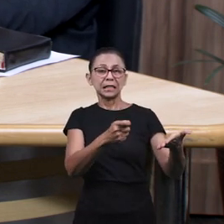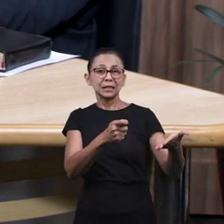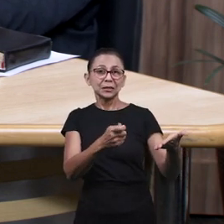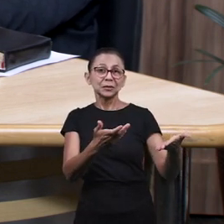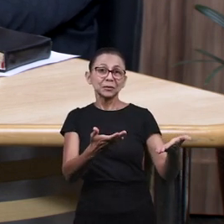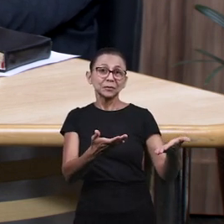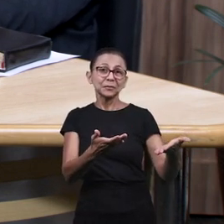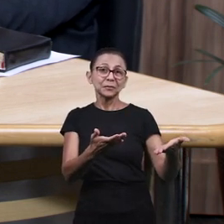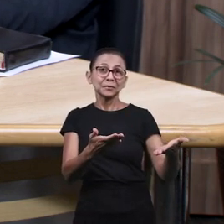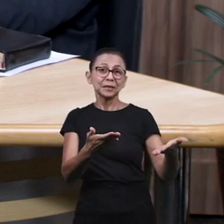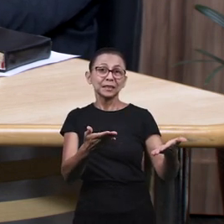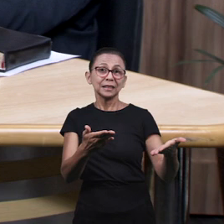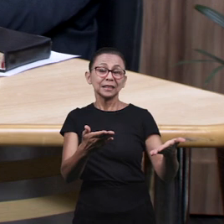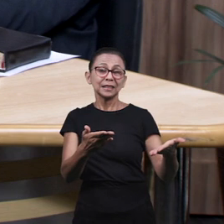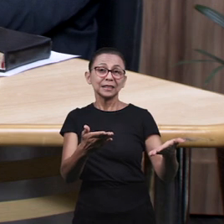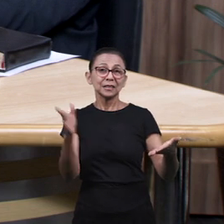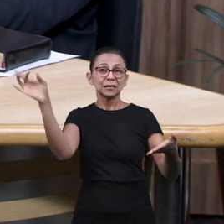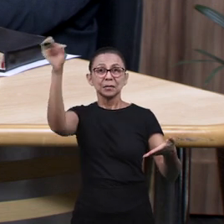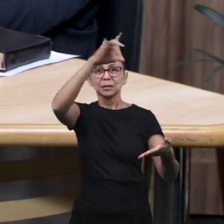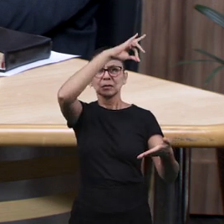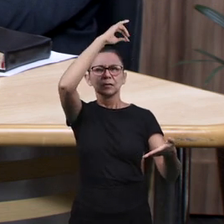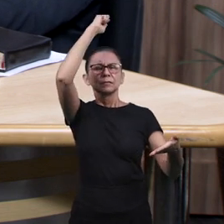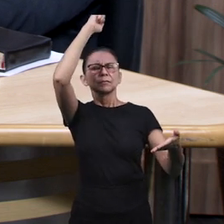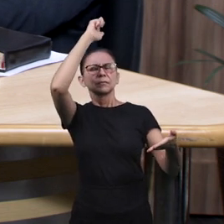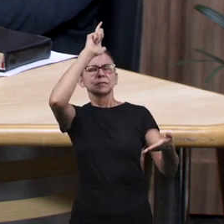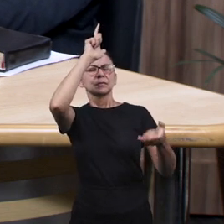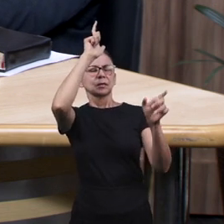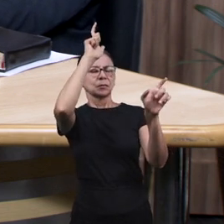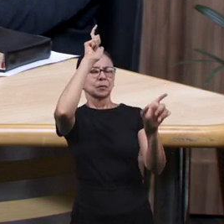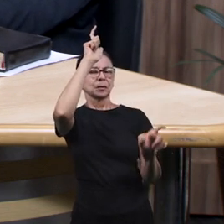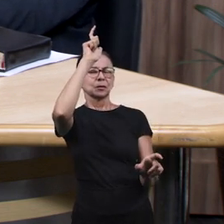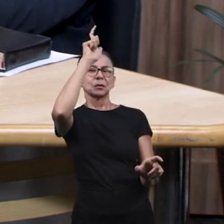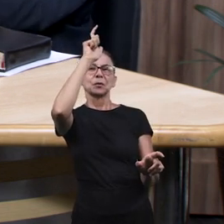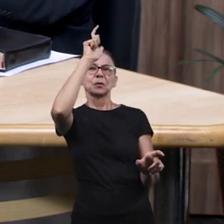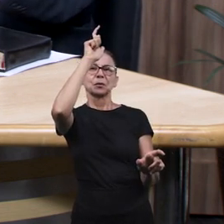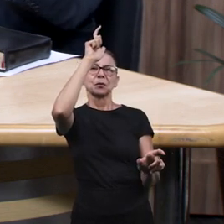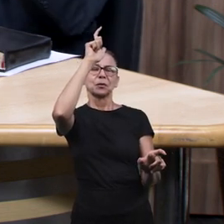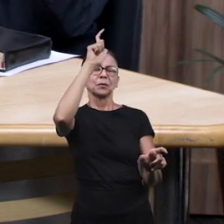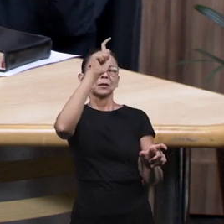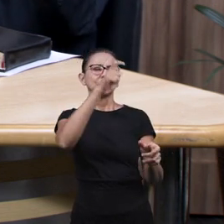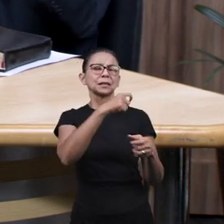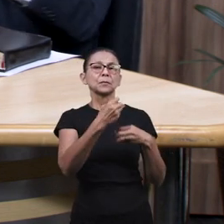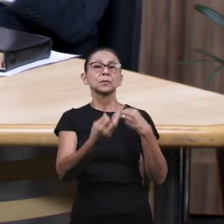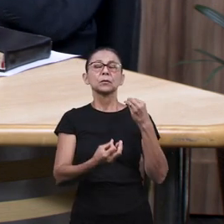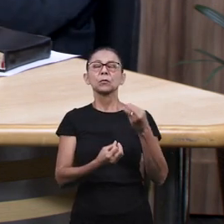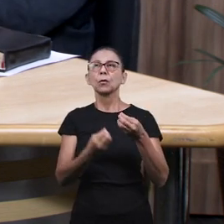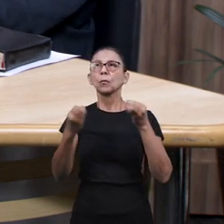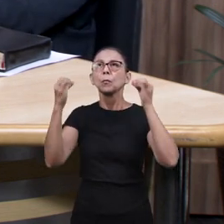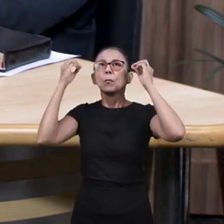de Deus foi inspirada pelo Espírito Santo. Ninguém pode imaginar que Moisés descobriu aquilo